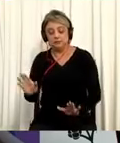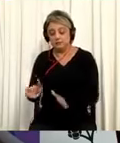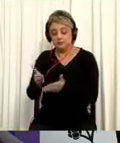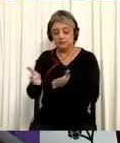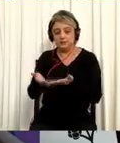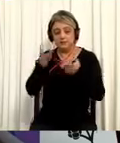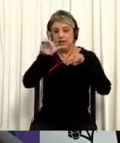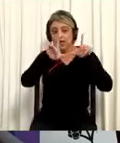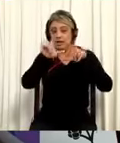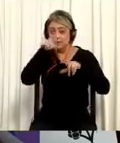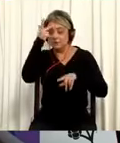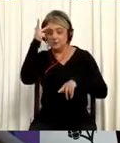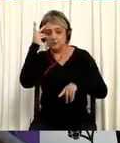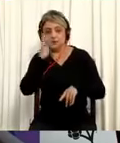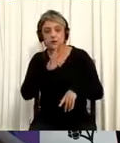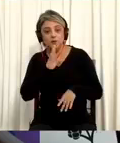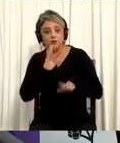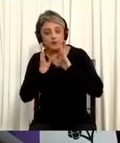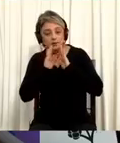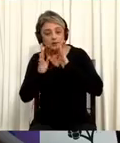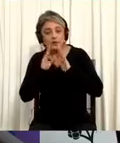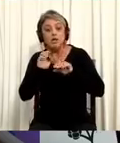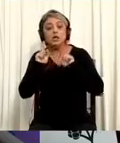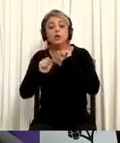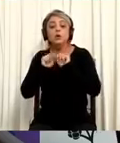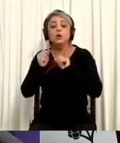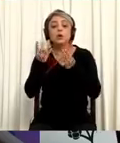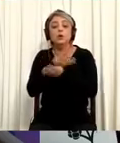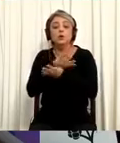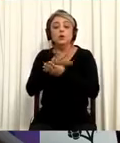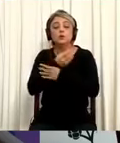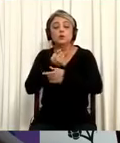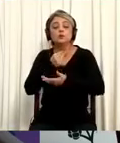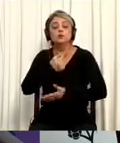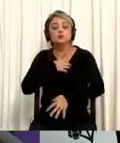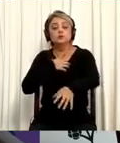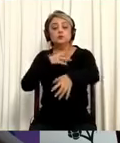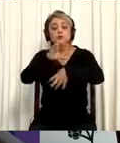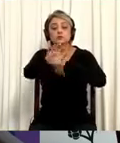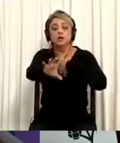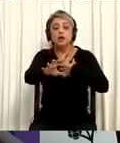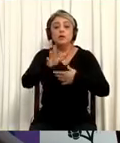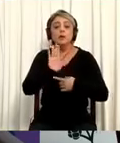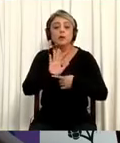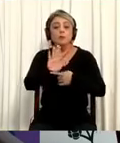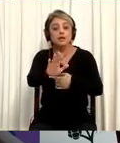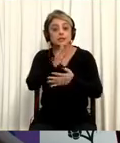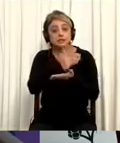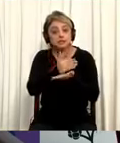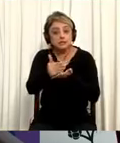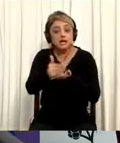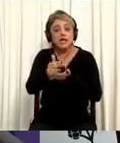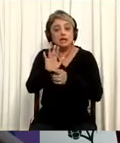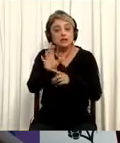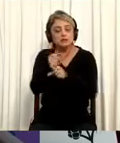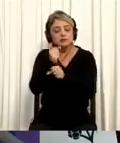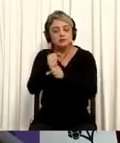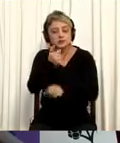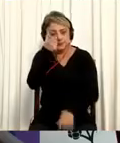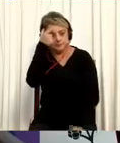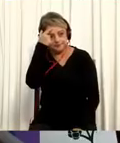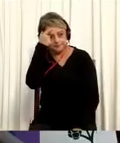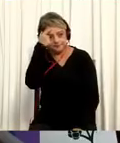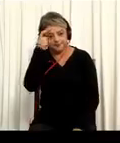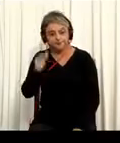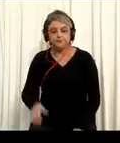aos telespectadores e como eles podem procurar redes de solidariedade para começarem a ajudar, para começarem a construir essa consciência.